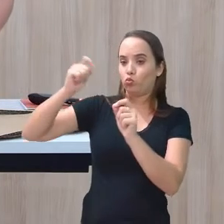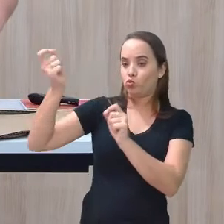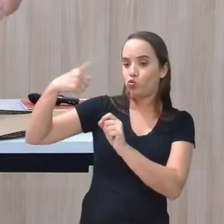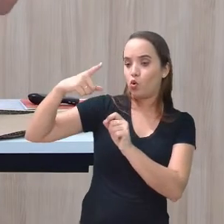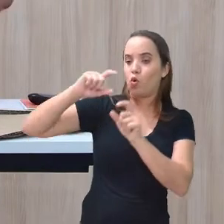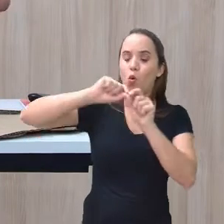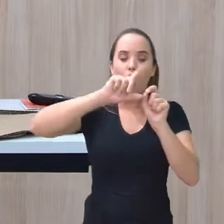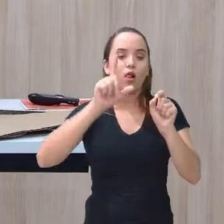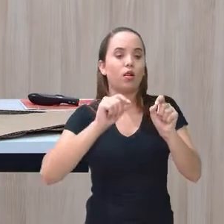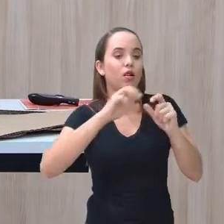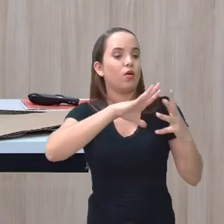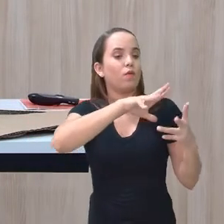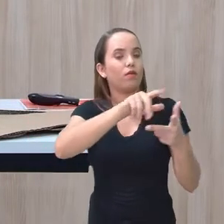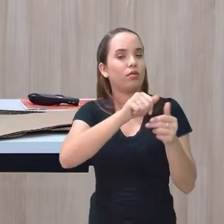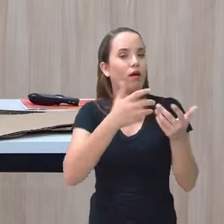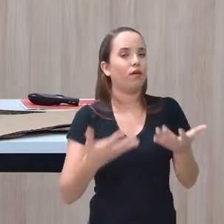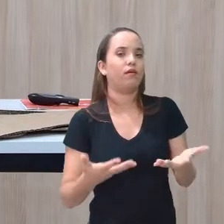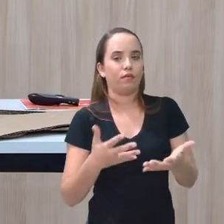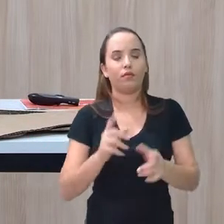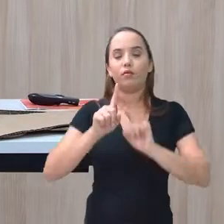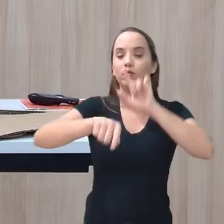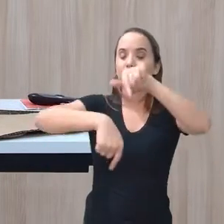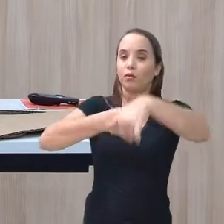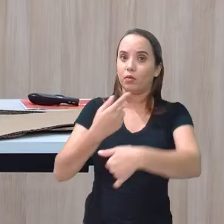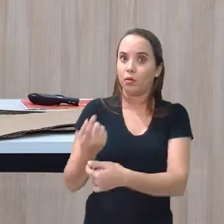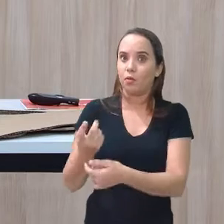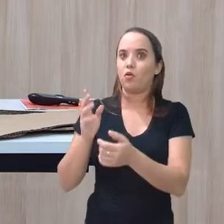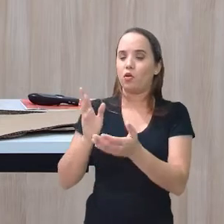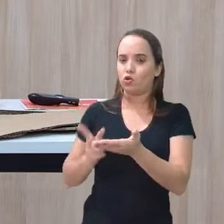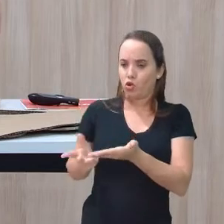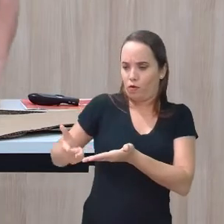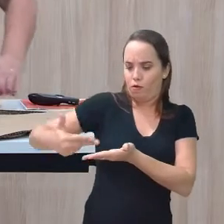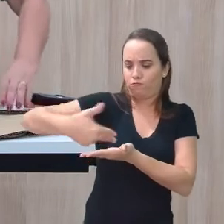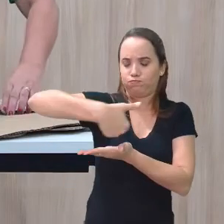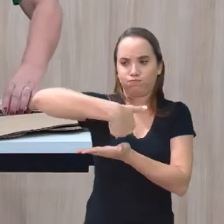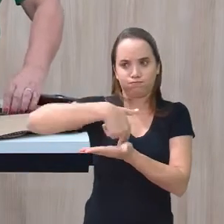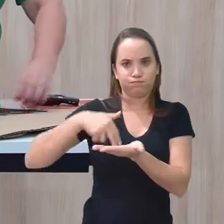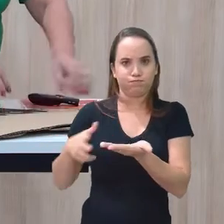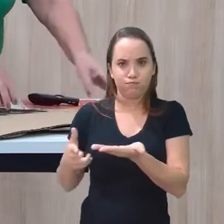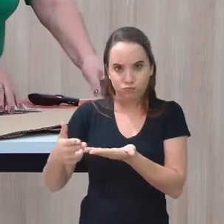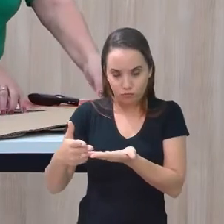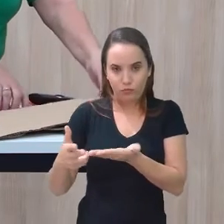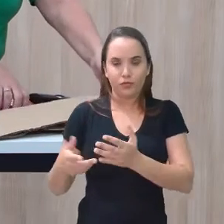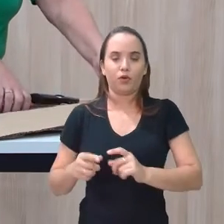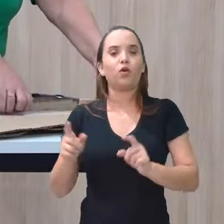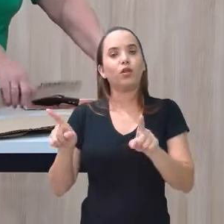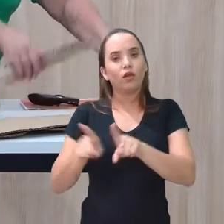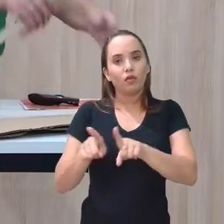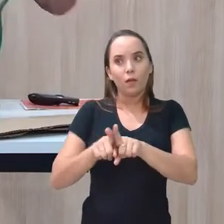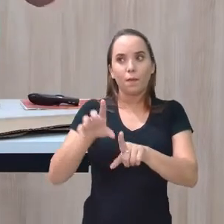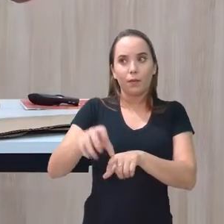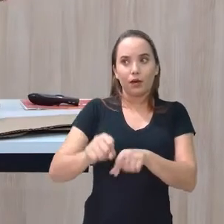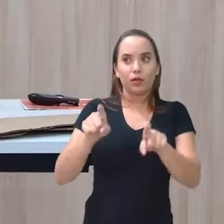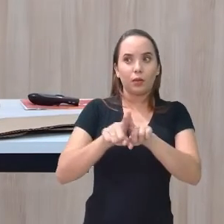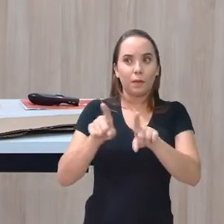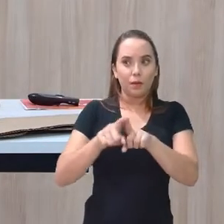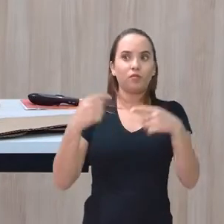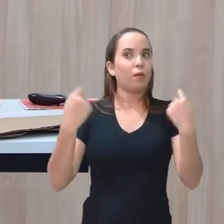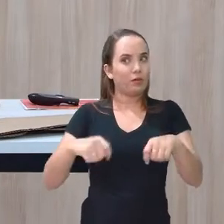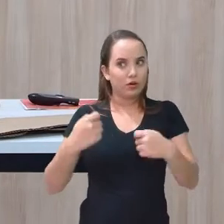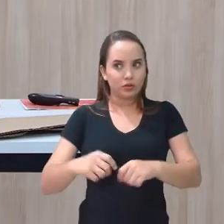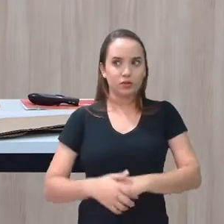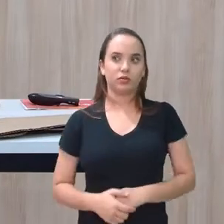é terra. Depois que a gente conseguir recortar isso aí, nós vamos pegar também, vamos precisar